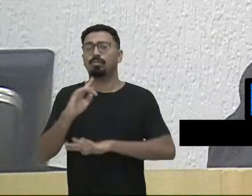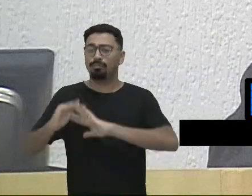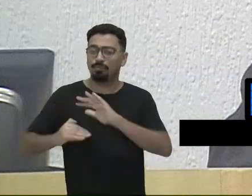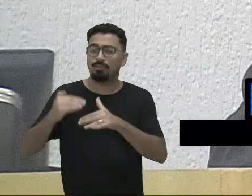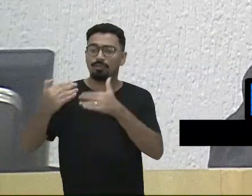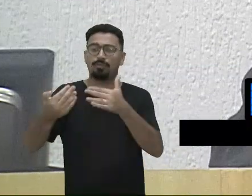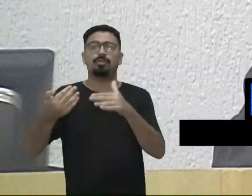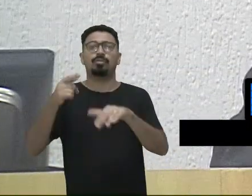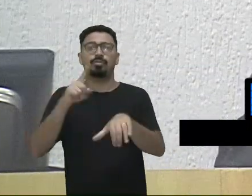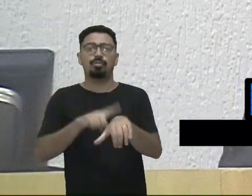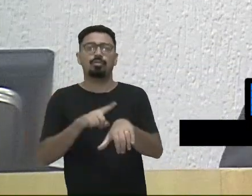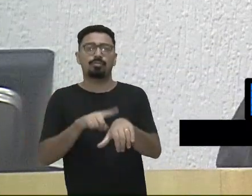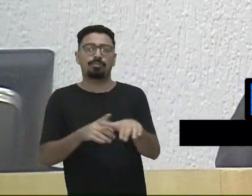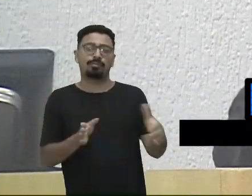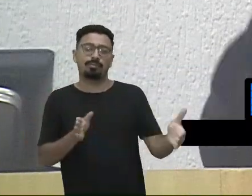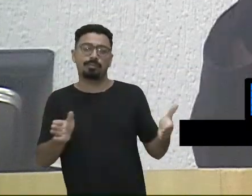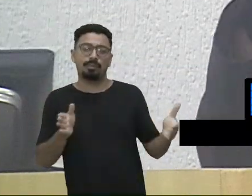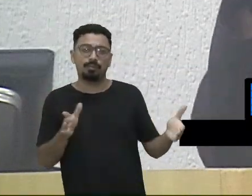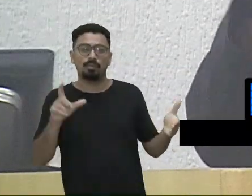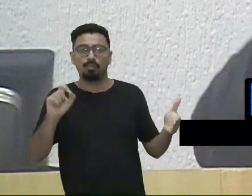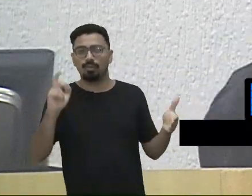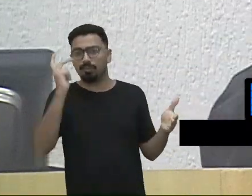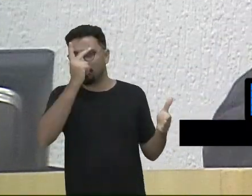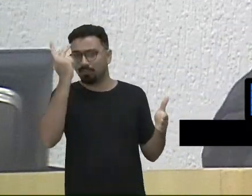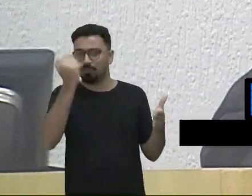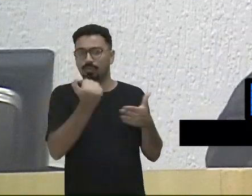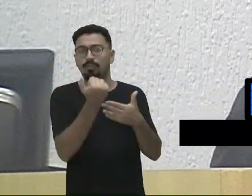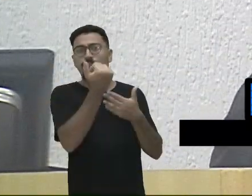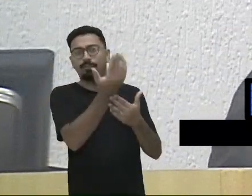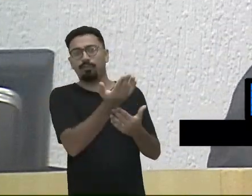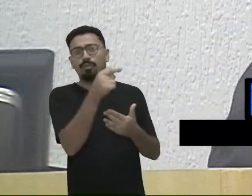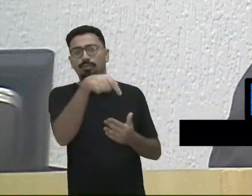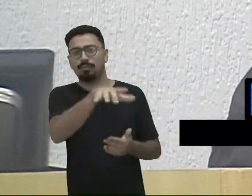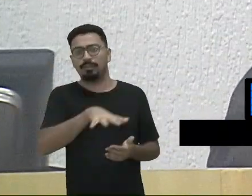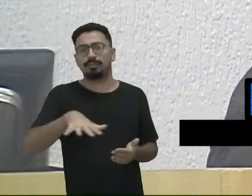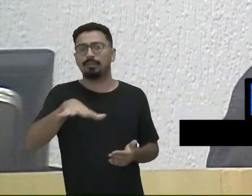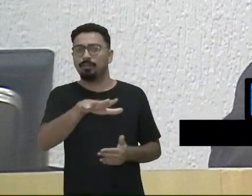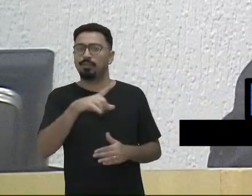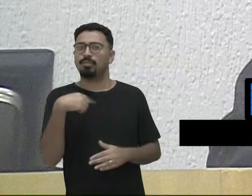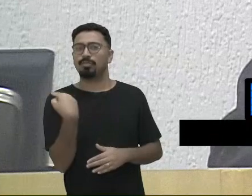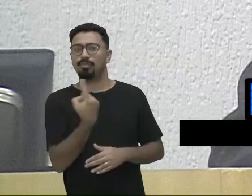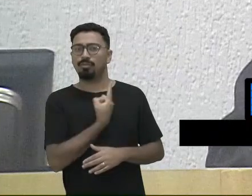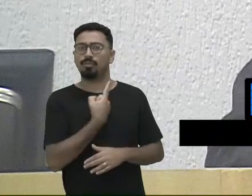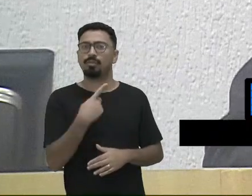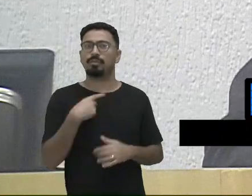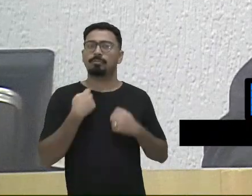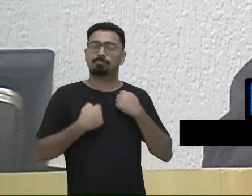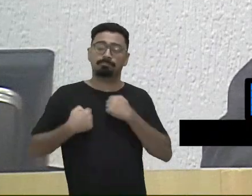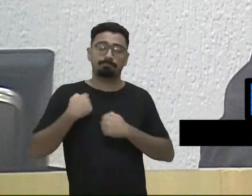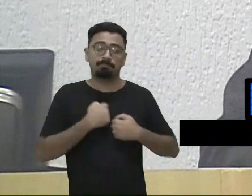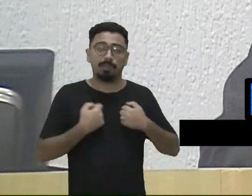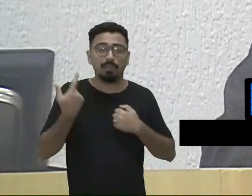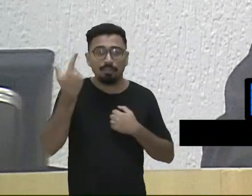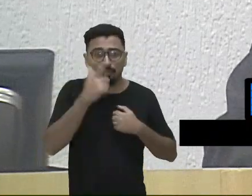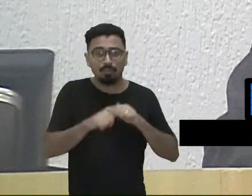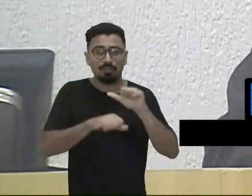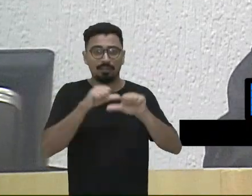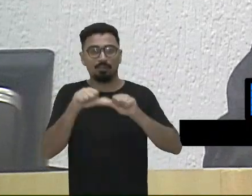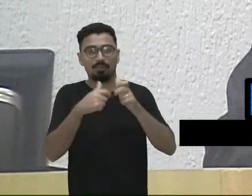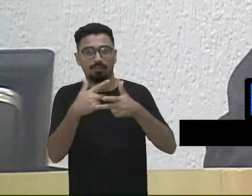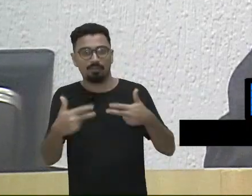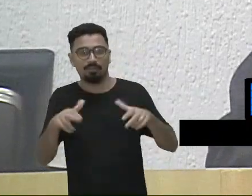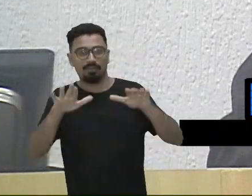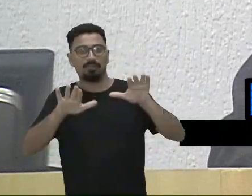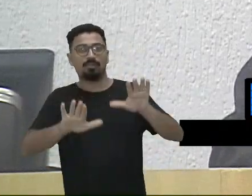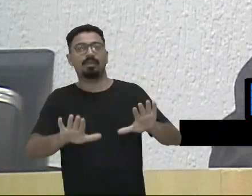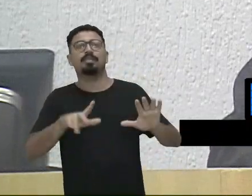no tempo da fome das pessoas que estão para fora daqui desse espaço. A gente vem com a ansiedade de que a gente vai conseguir transformar muitas coisas, a gente